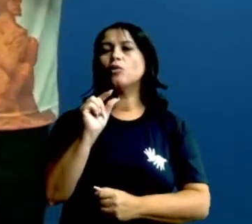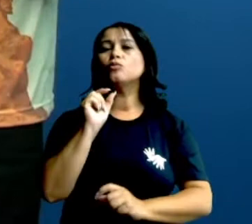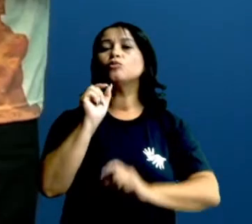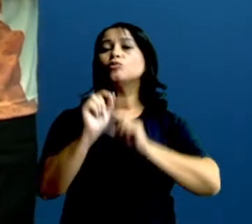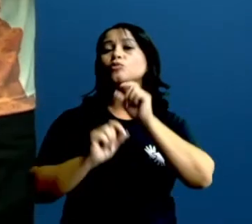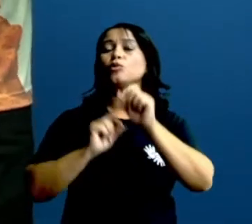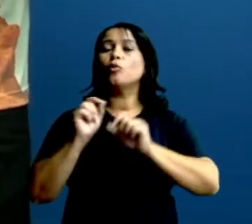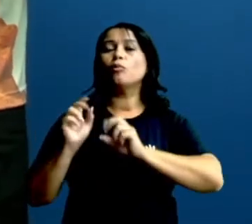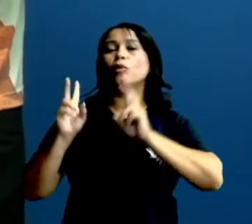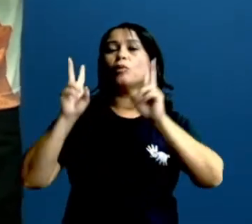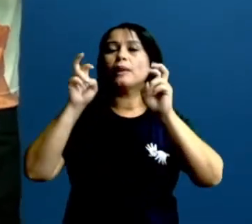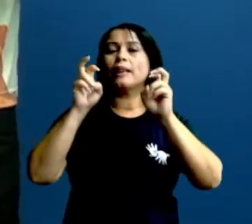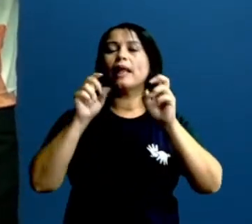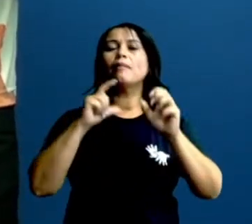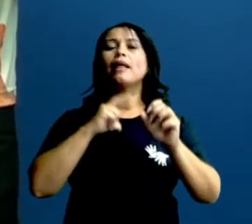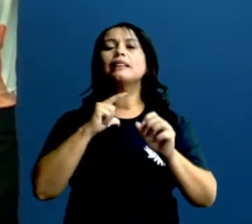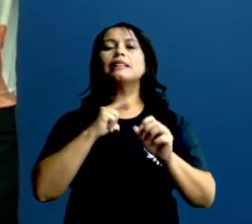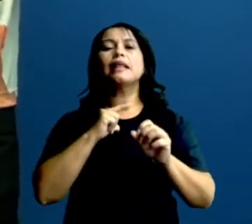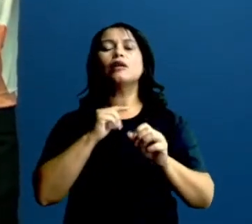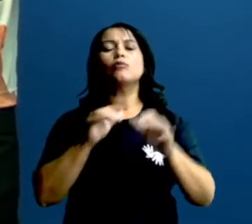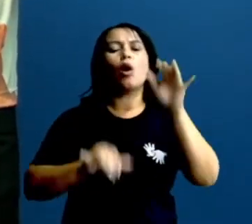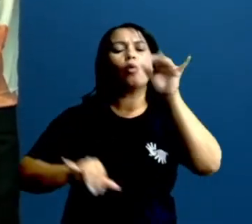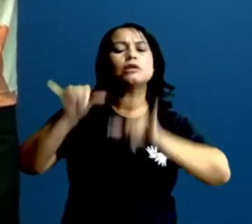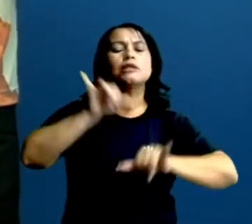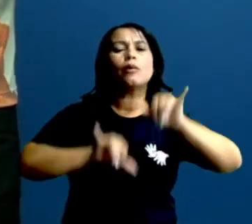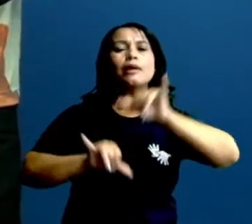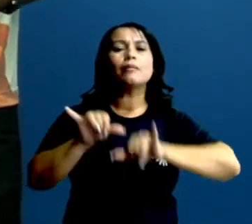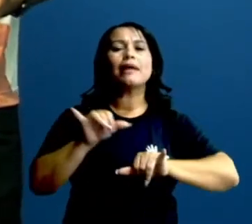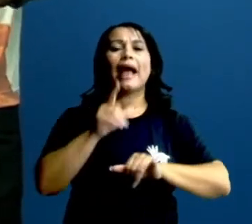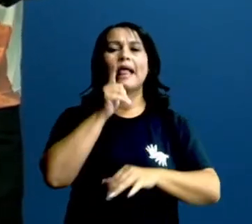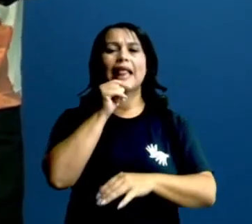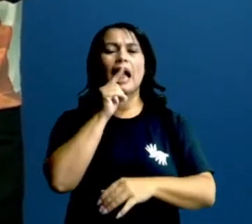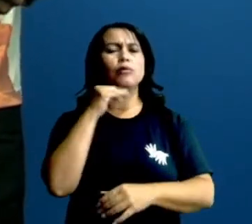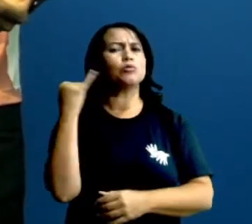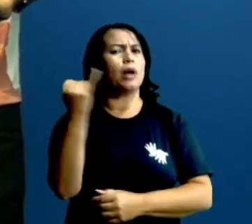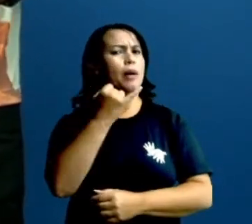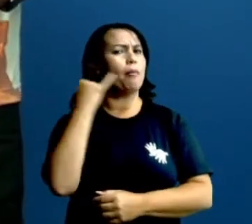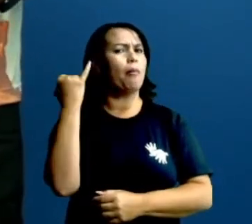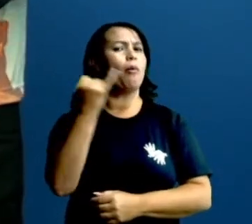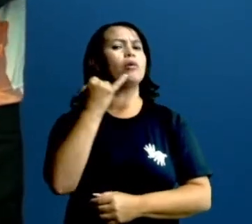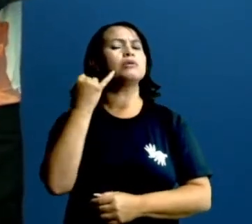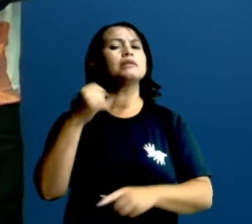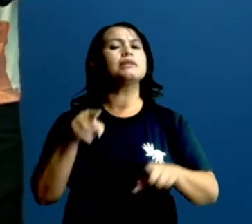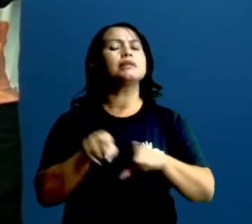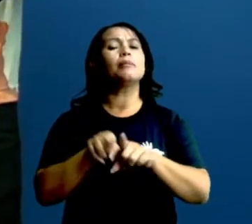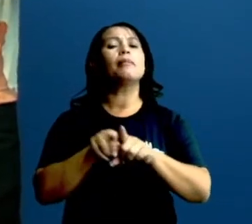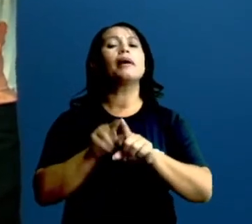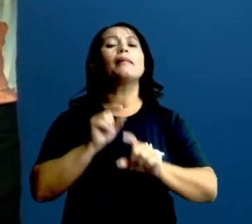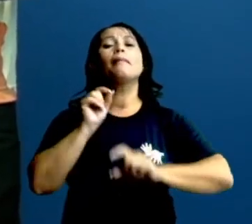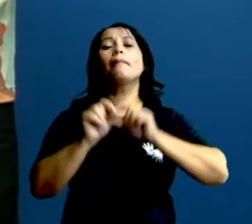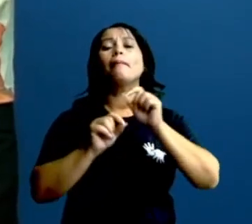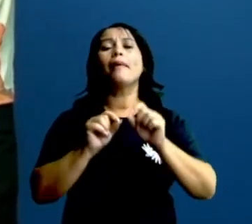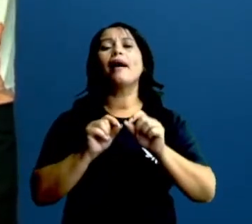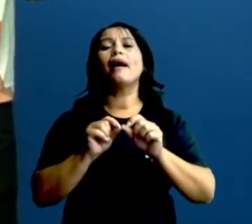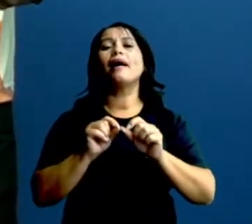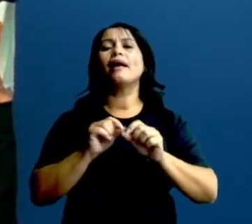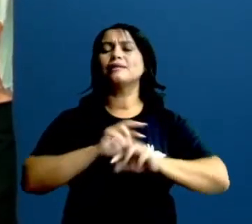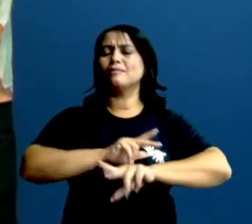respeito sobre a constituição química da água e a sua importância, tá certo? Para as